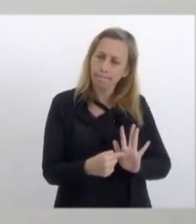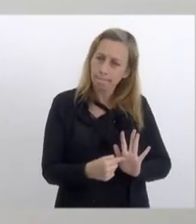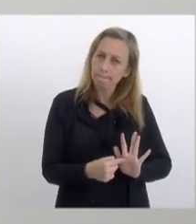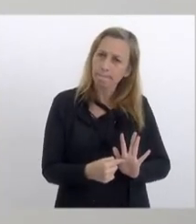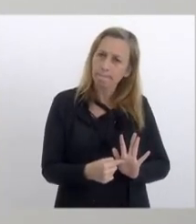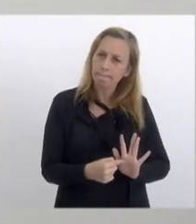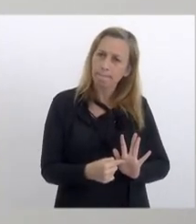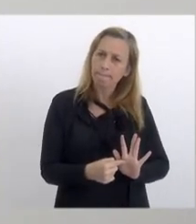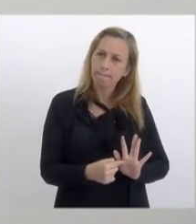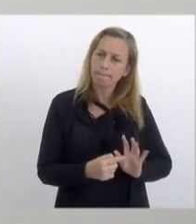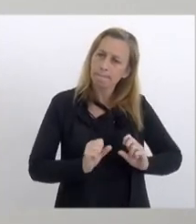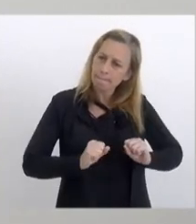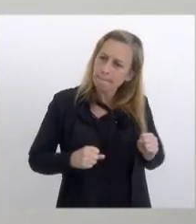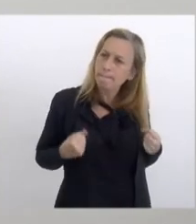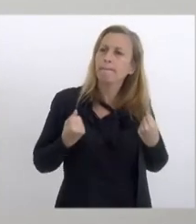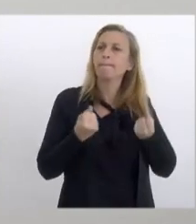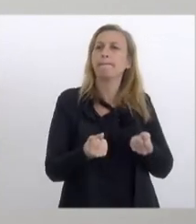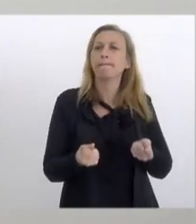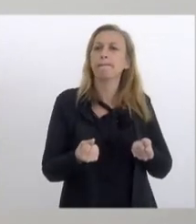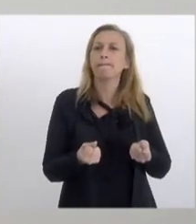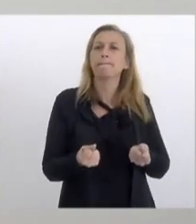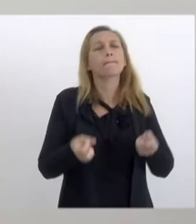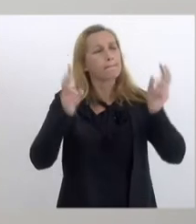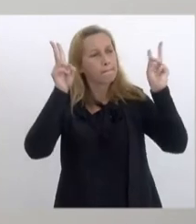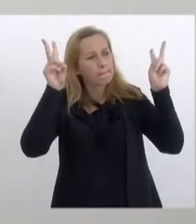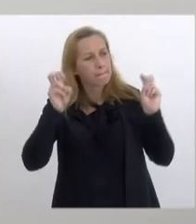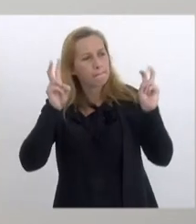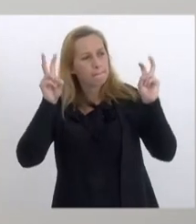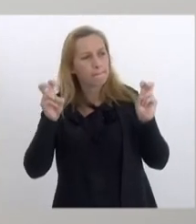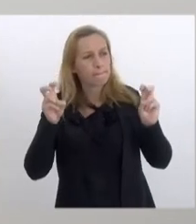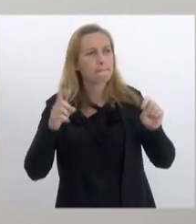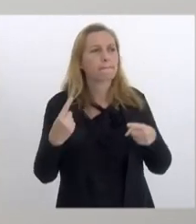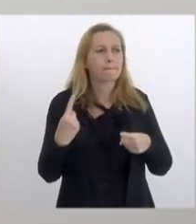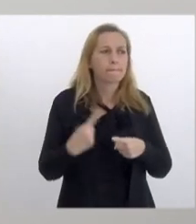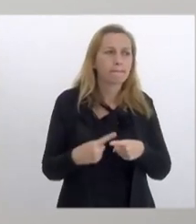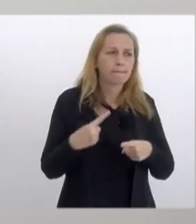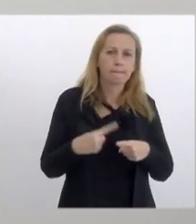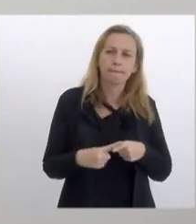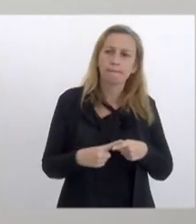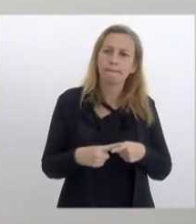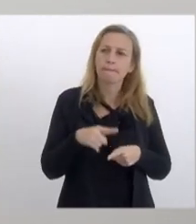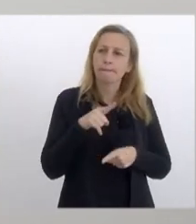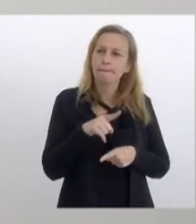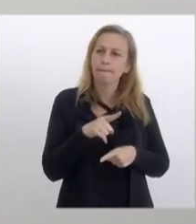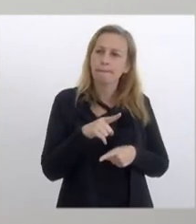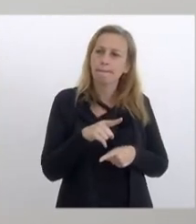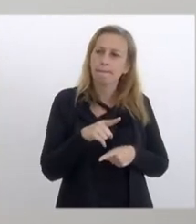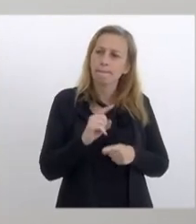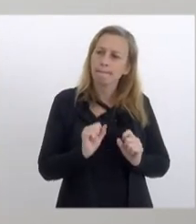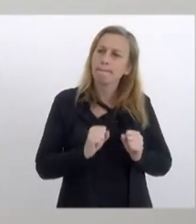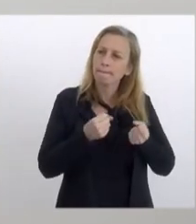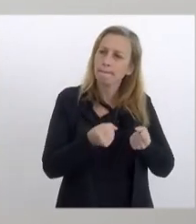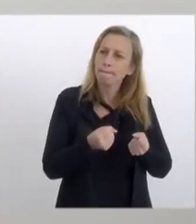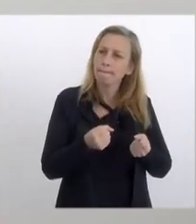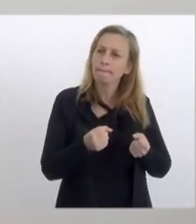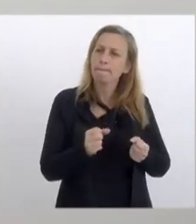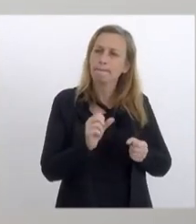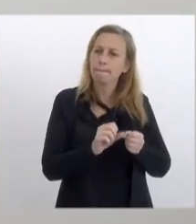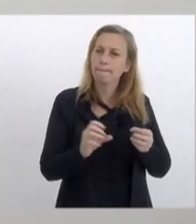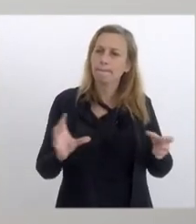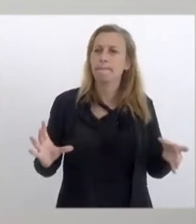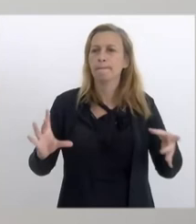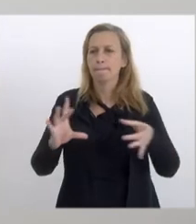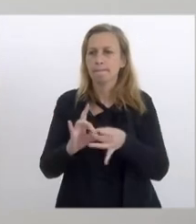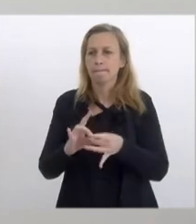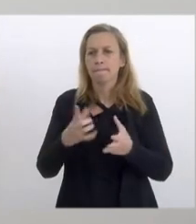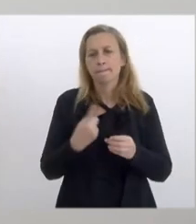muito empenhado na pasta, no assunto, até porque esse é o nosso intuito, fazer a unificação dos municípios